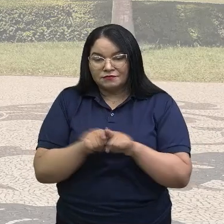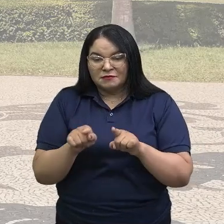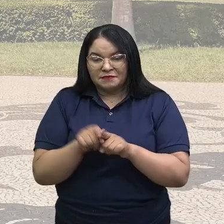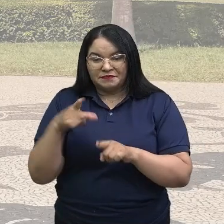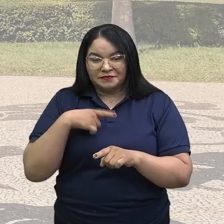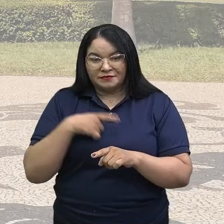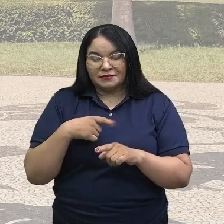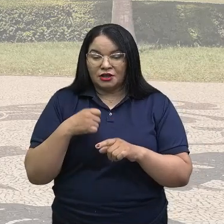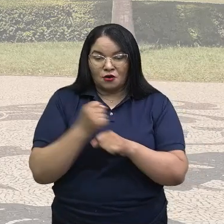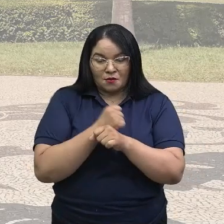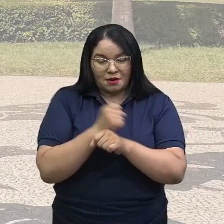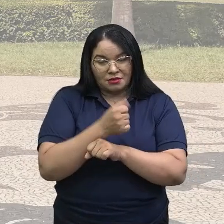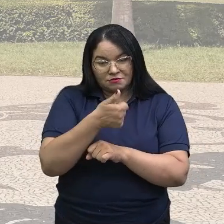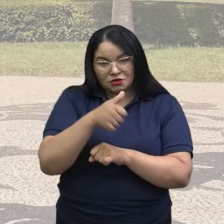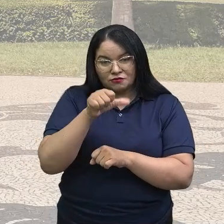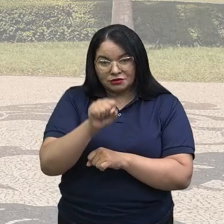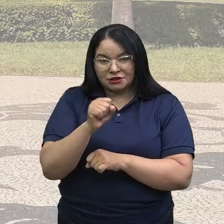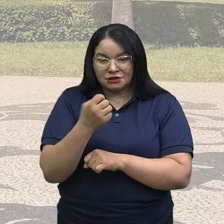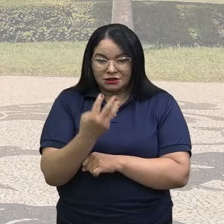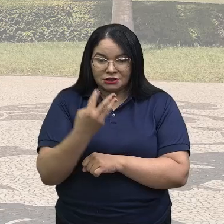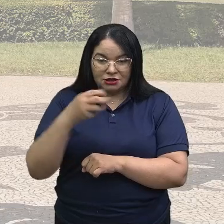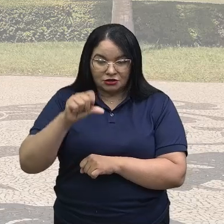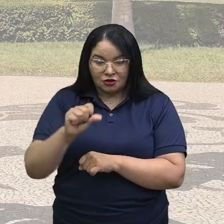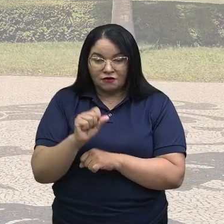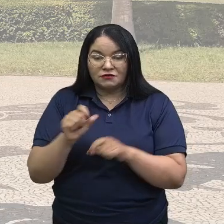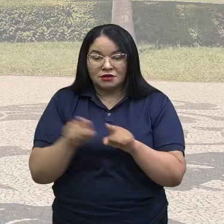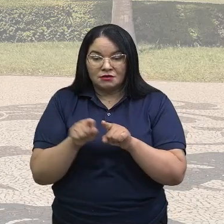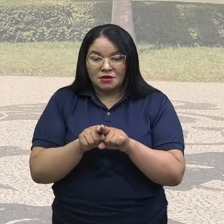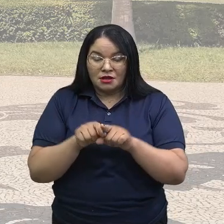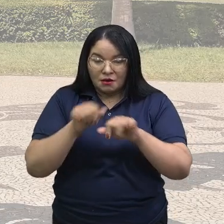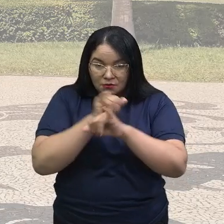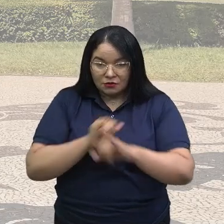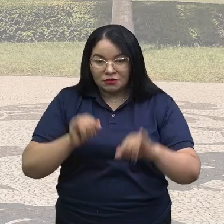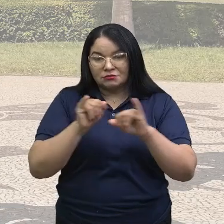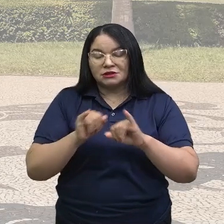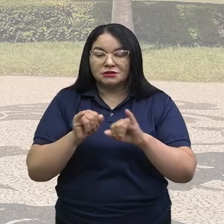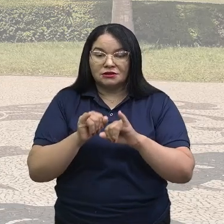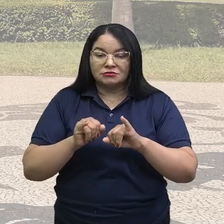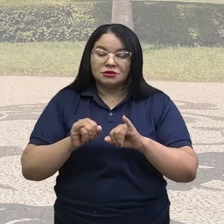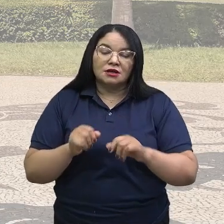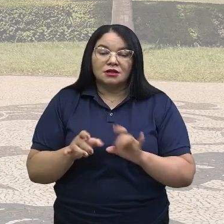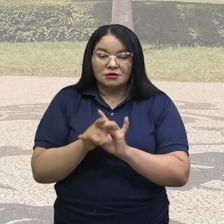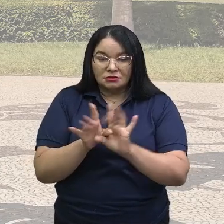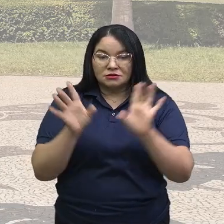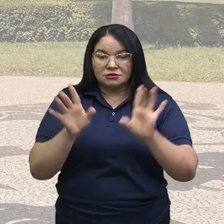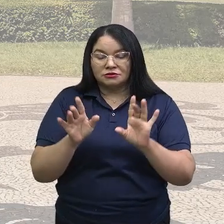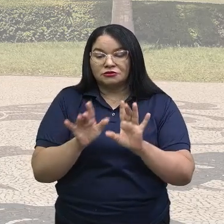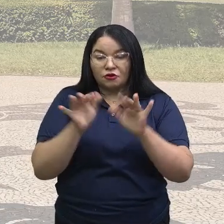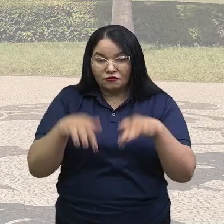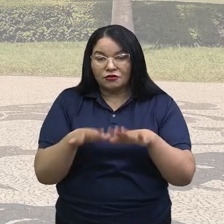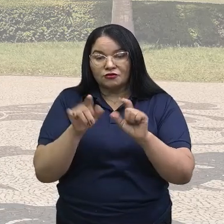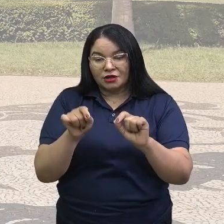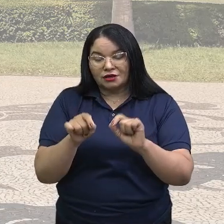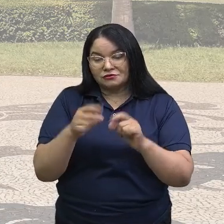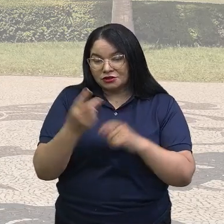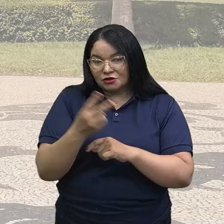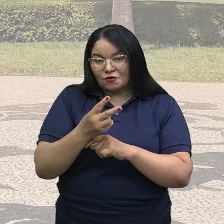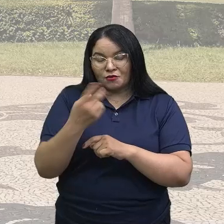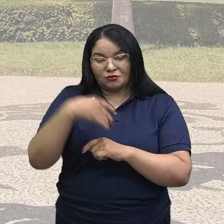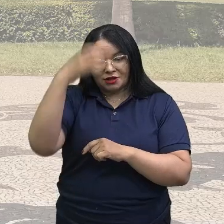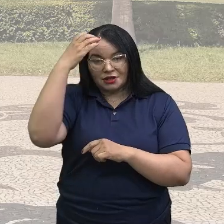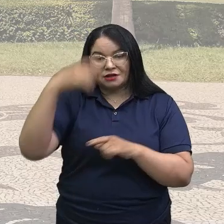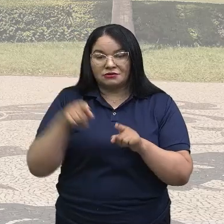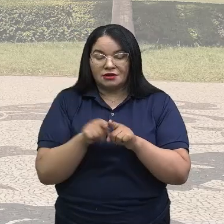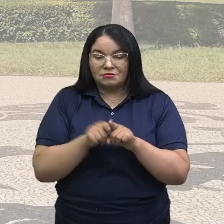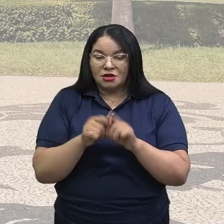ano de 1889, a Proclamação da República, onde basicamente chegou ao fim ali o Segundo Reinado, que